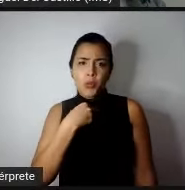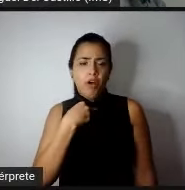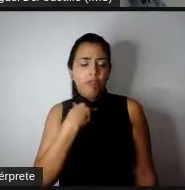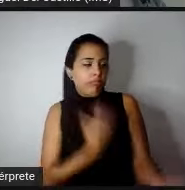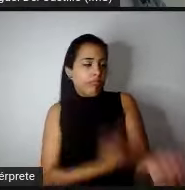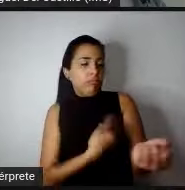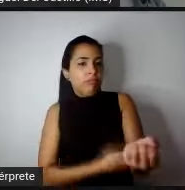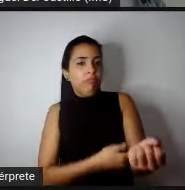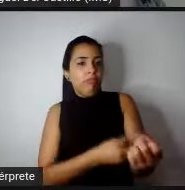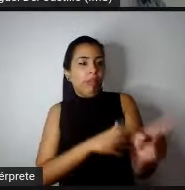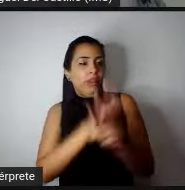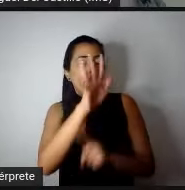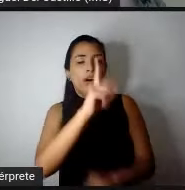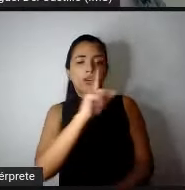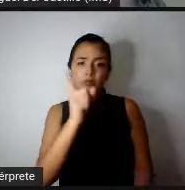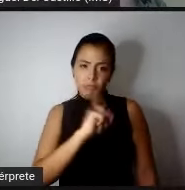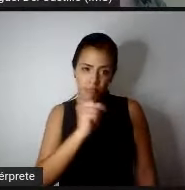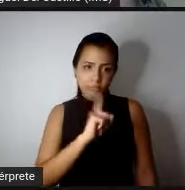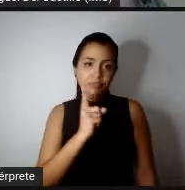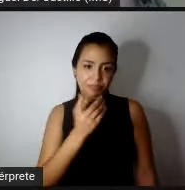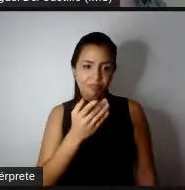a lanterna de Aladim,